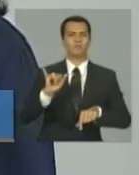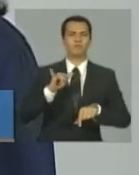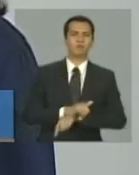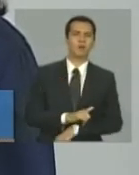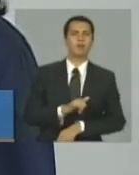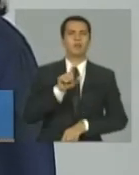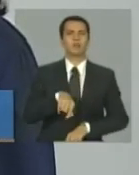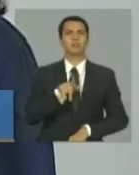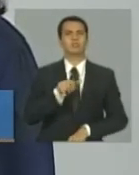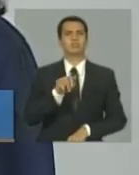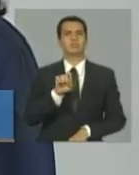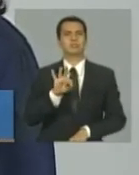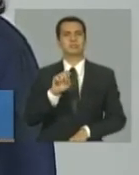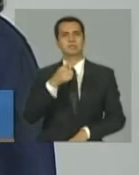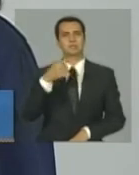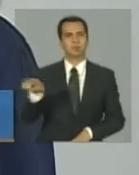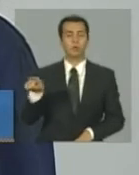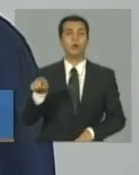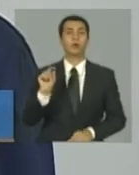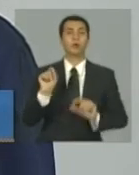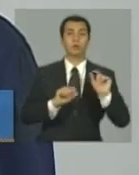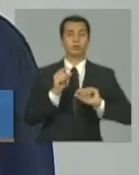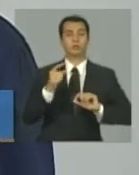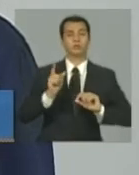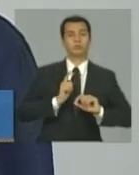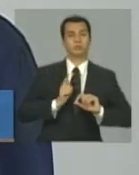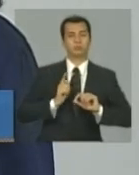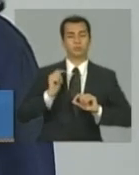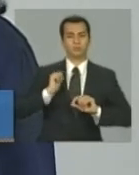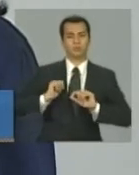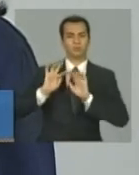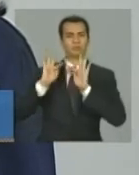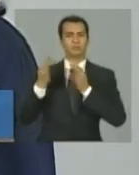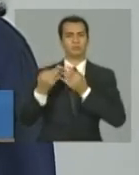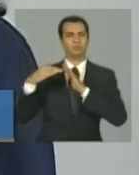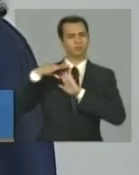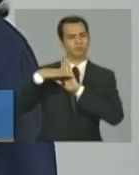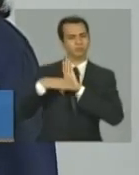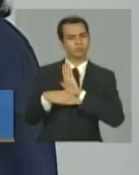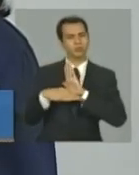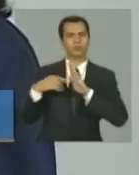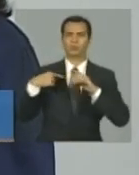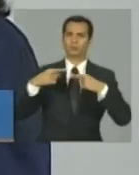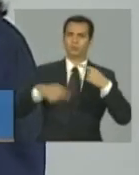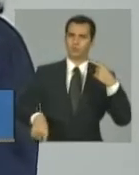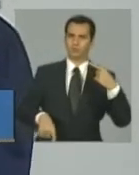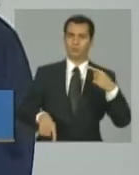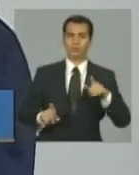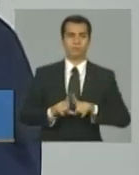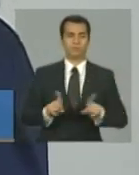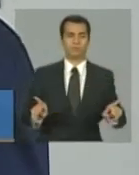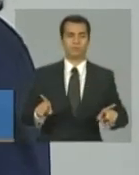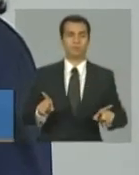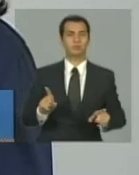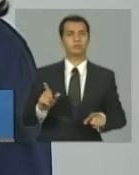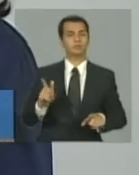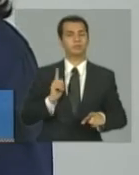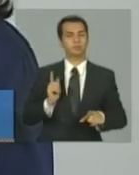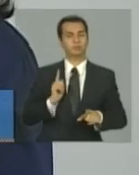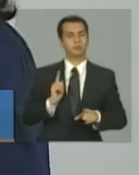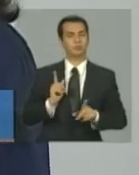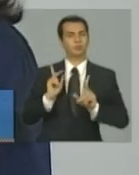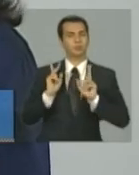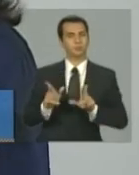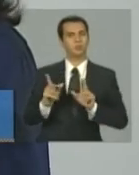situações que não funcionam em conformidade com as regras do programa mas que elas não estão caracterizados como está dito no Artigo